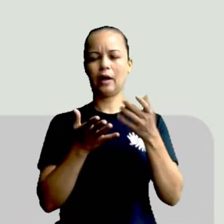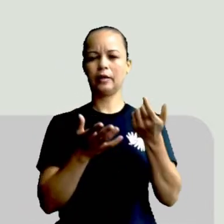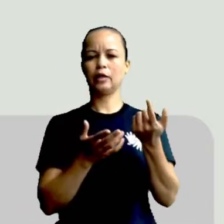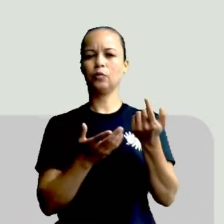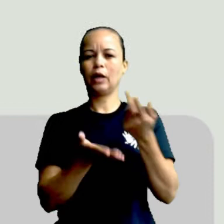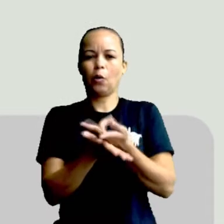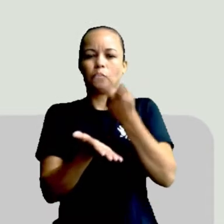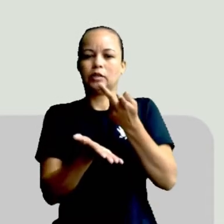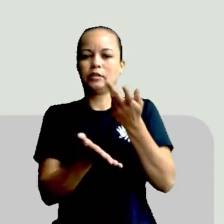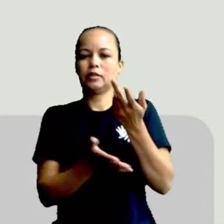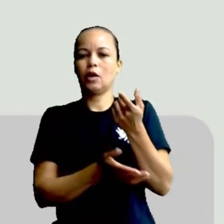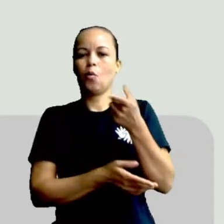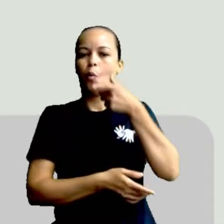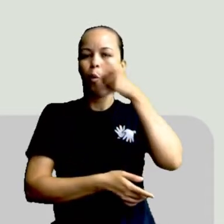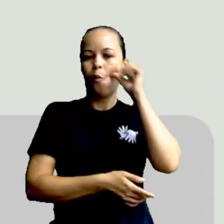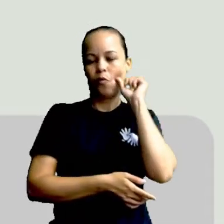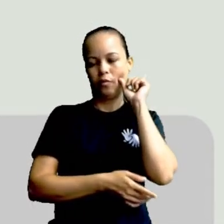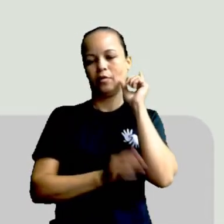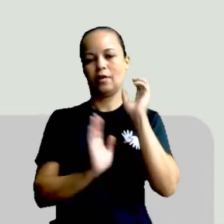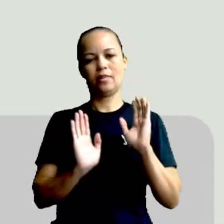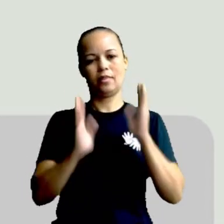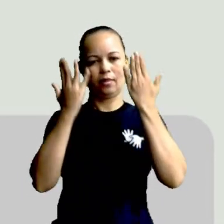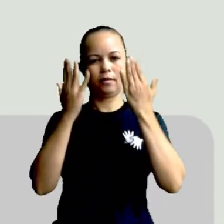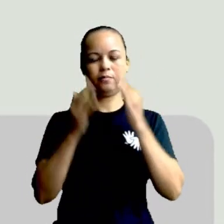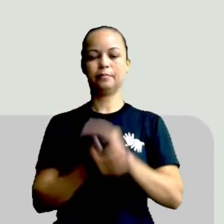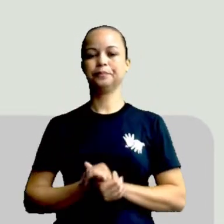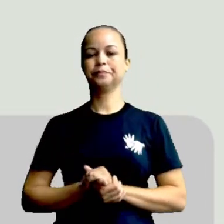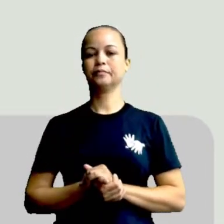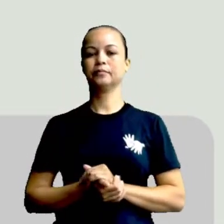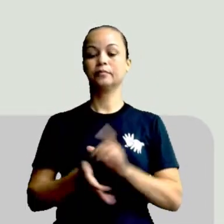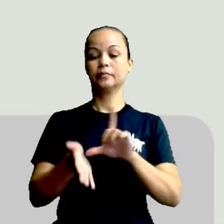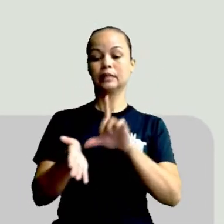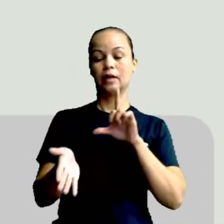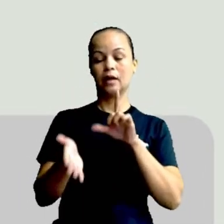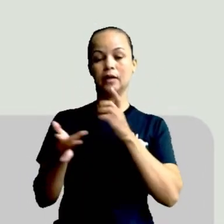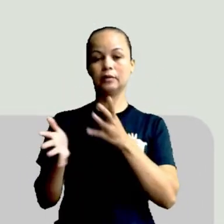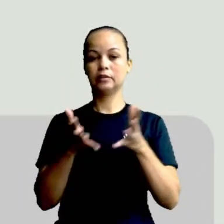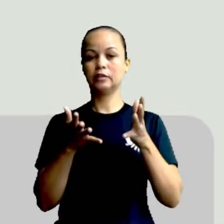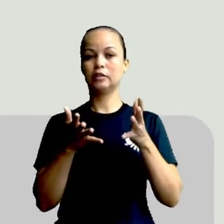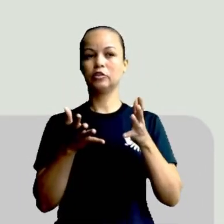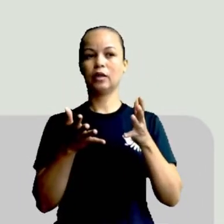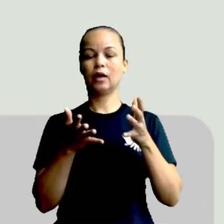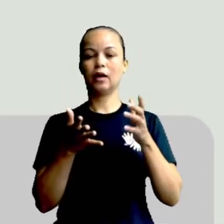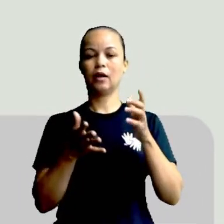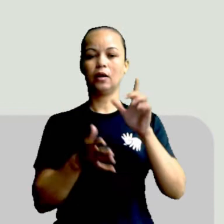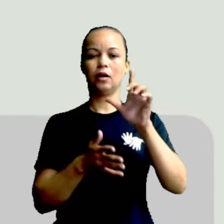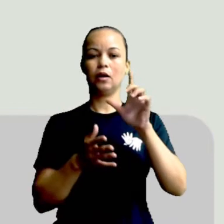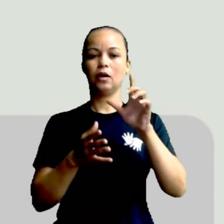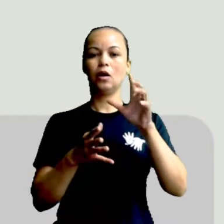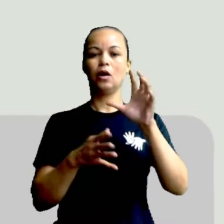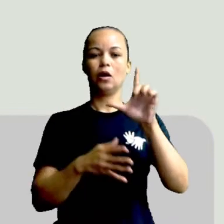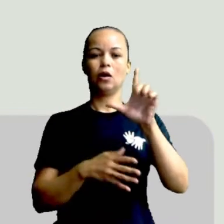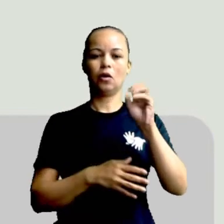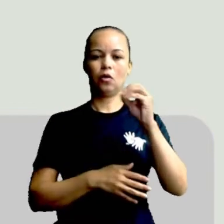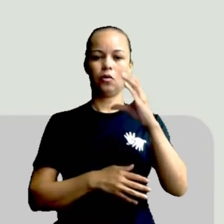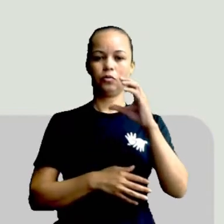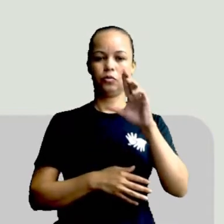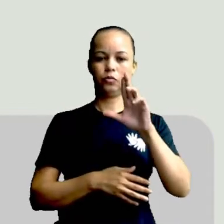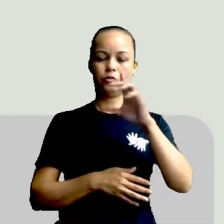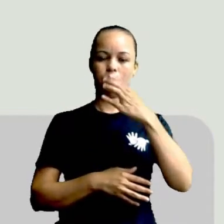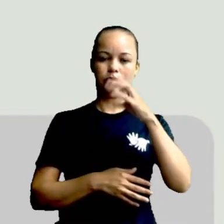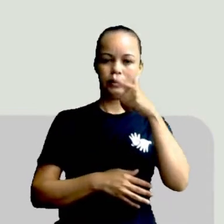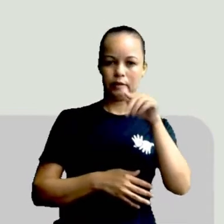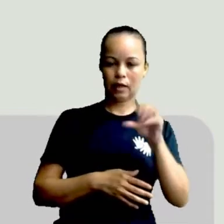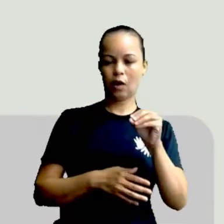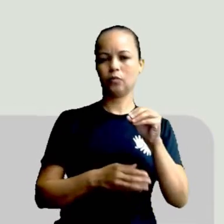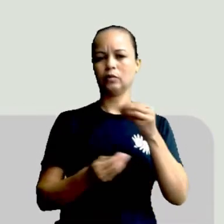aconteceu ontem na festa mais um exemplo antes da locução a moda de quando ela estiver subir